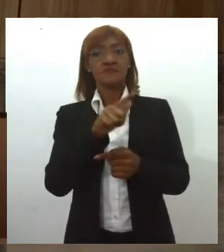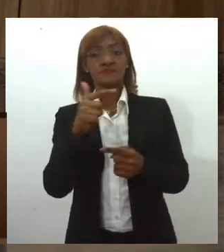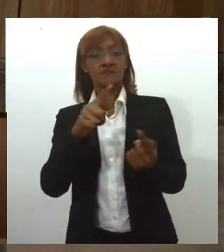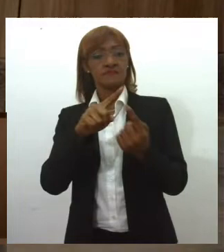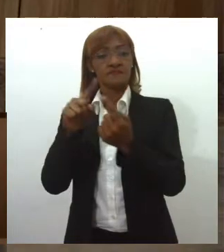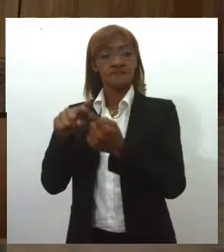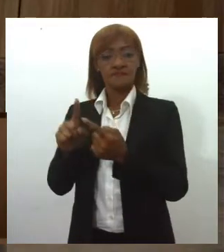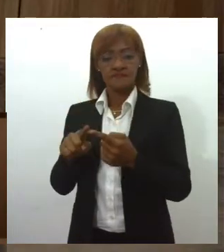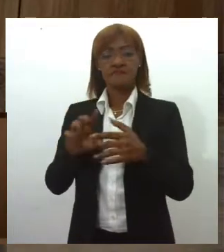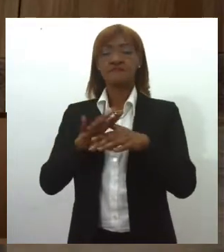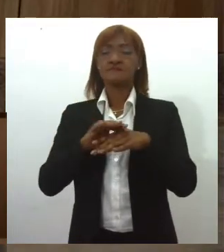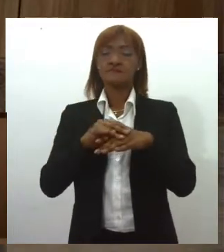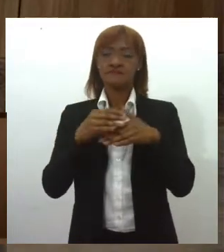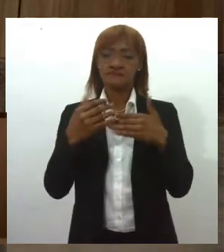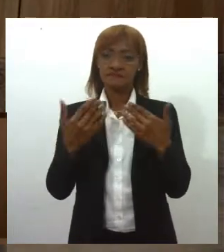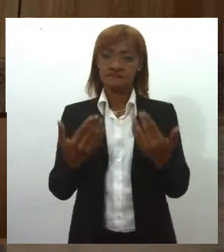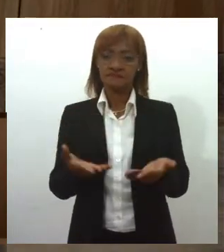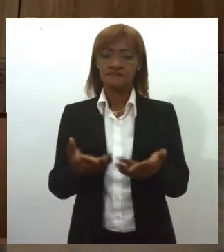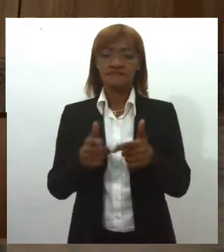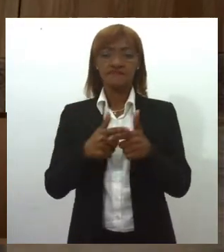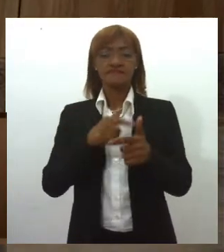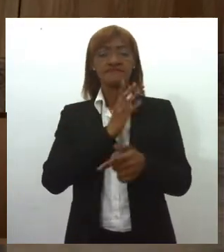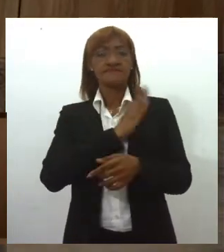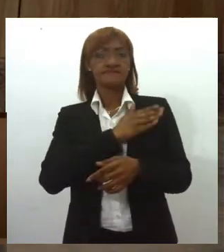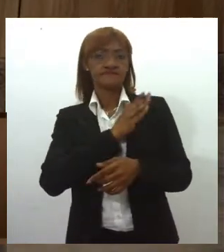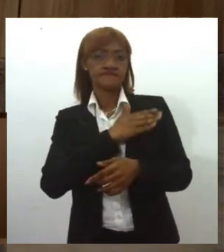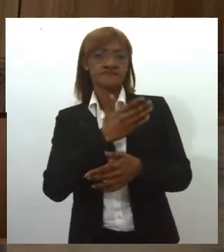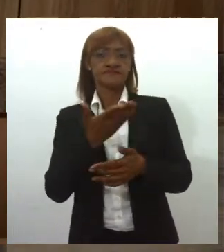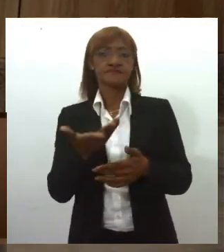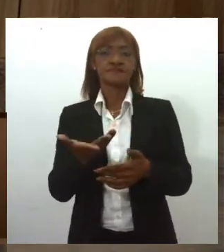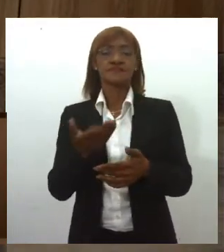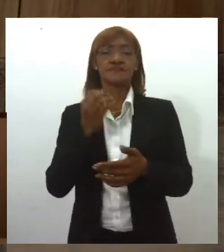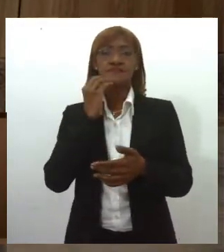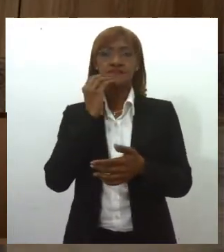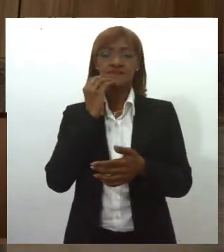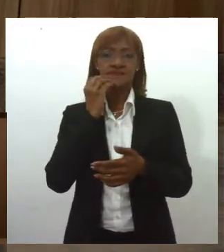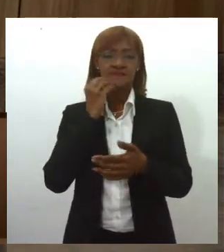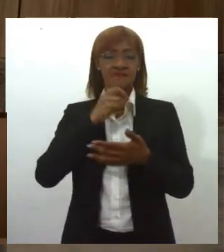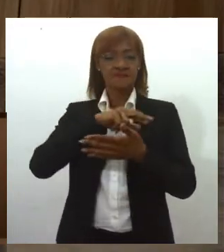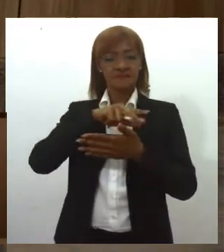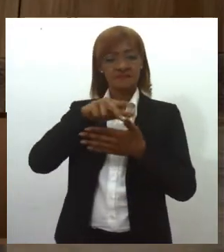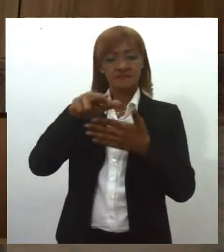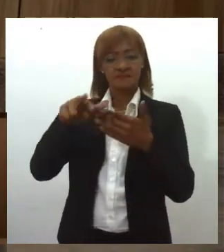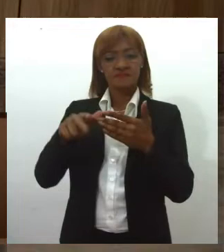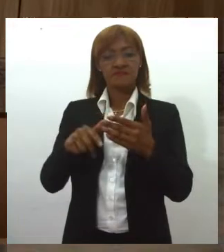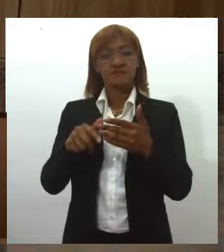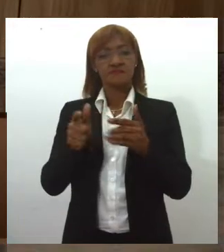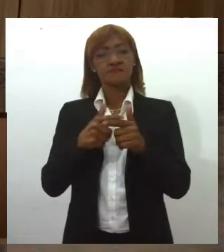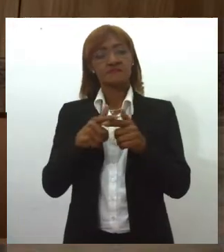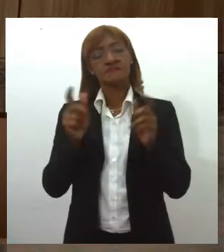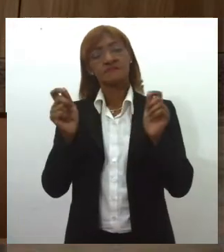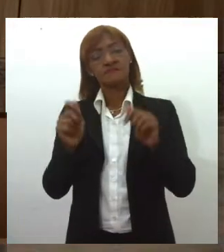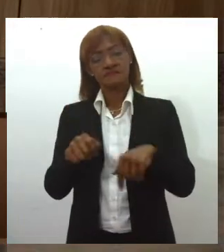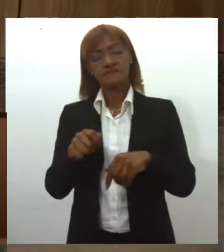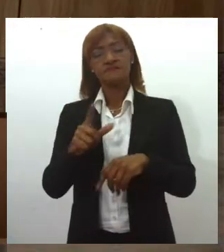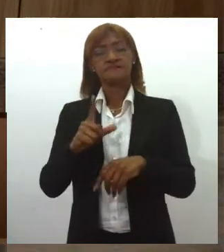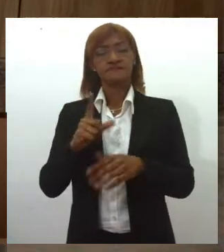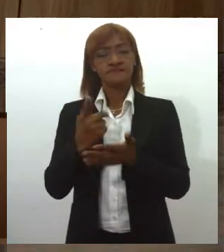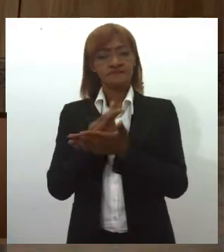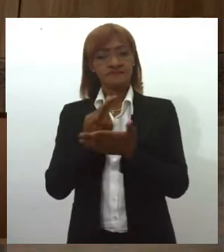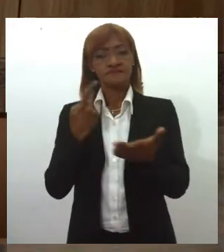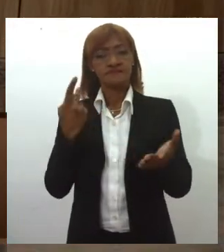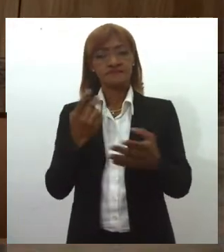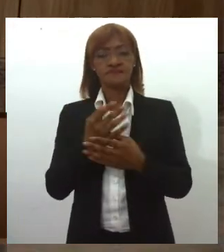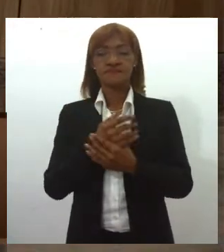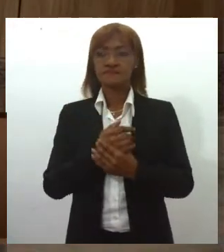fatores, né? Os cardiológicos, vasculares, toda uma gama de problemas, que existem e que precisa